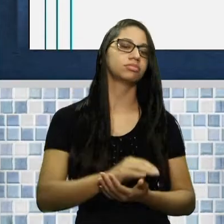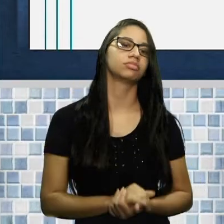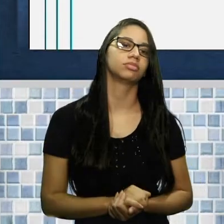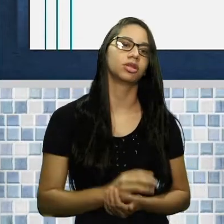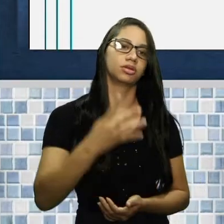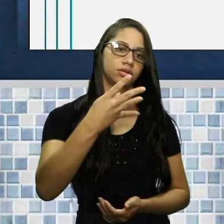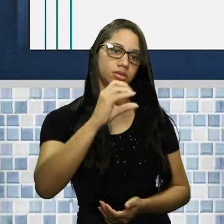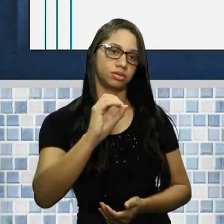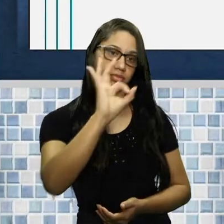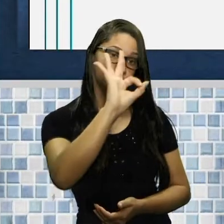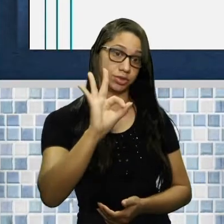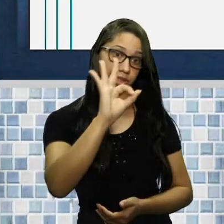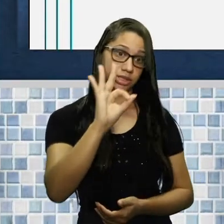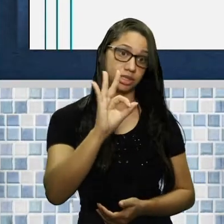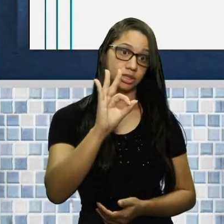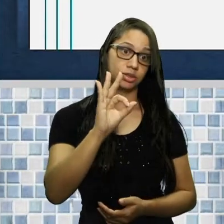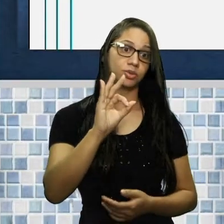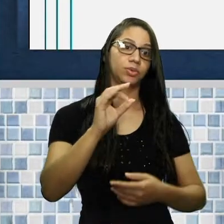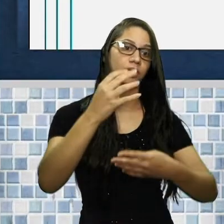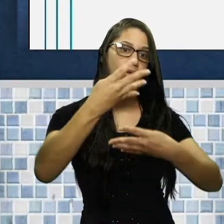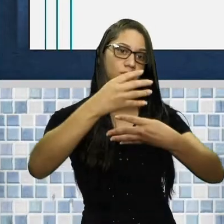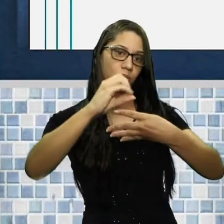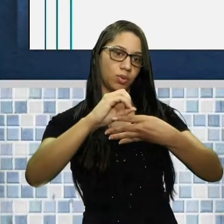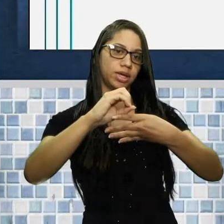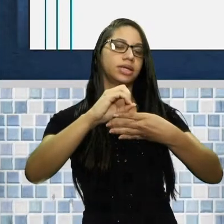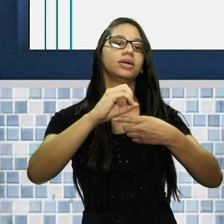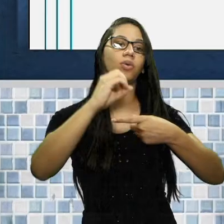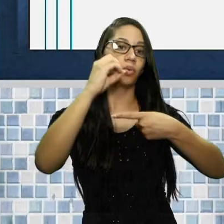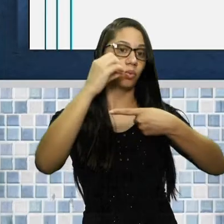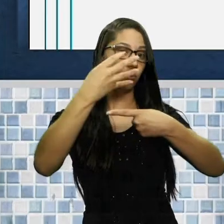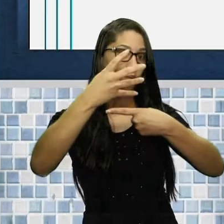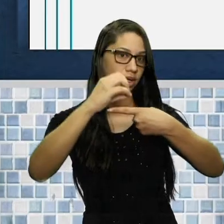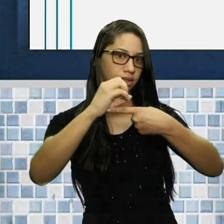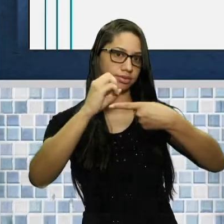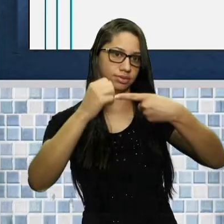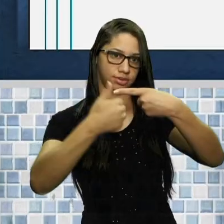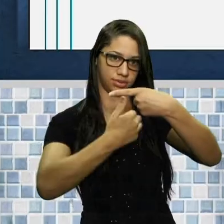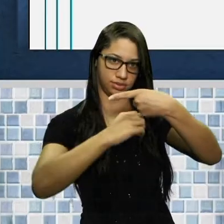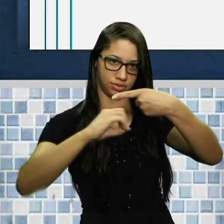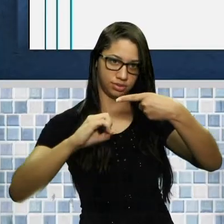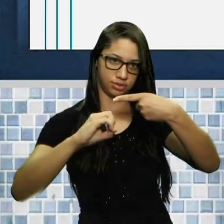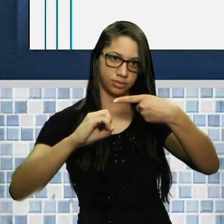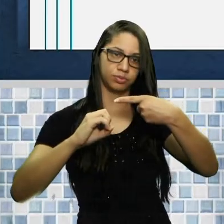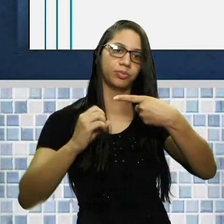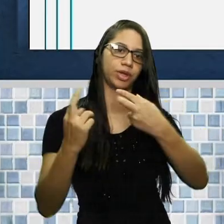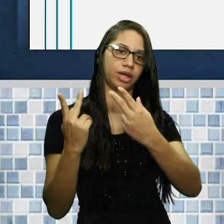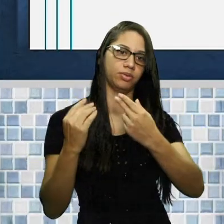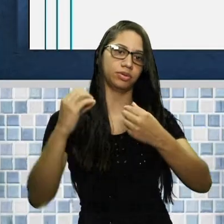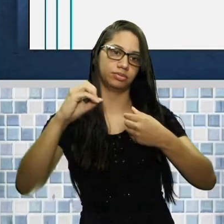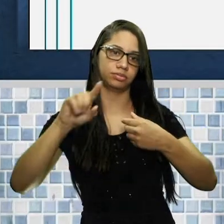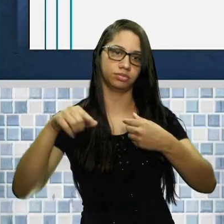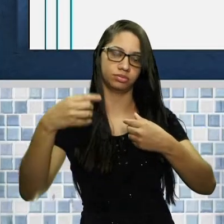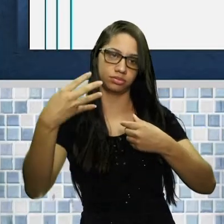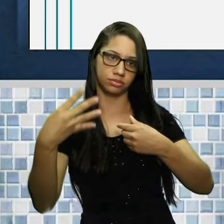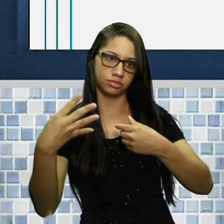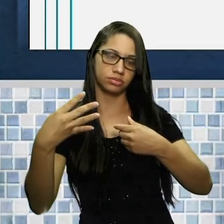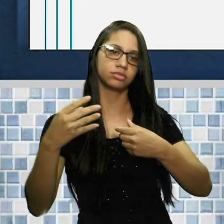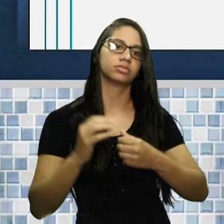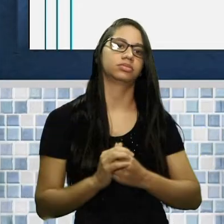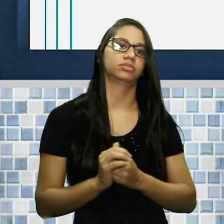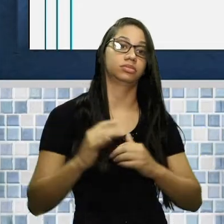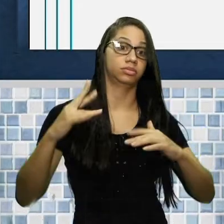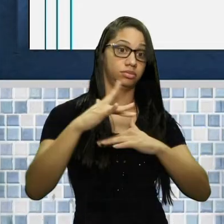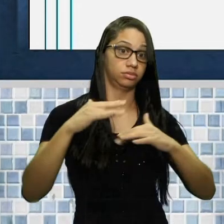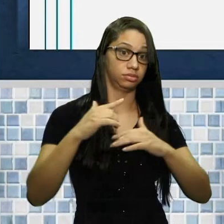cálculozinhos. 40% é igual a 40 sobre 100, que é igual a 0,4. Então, como a